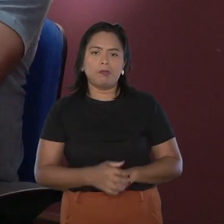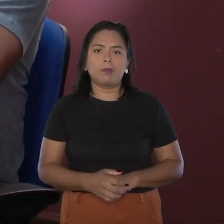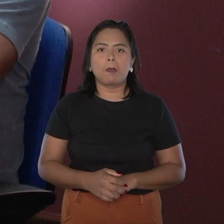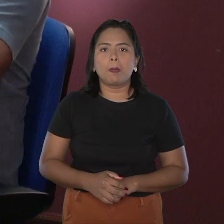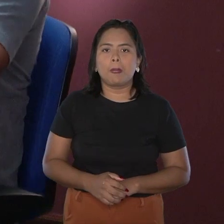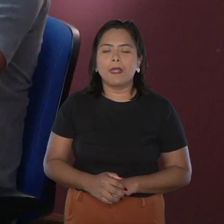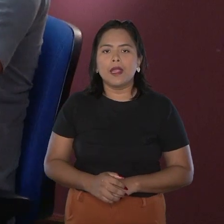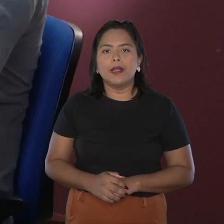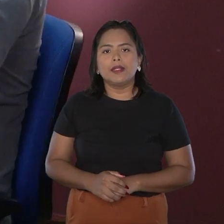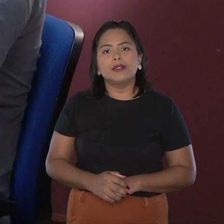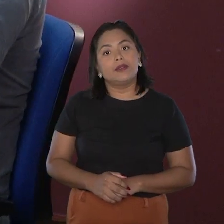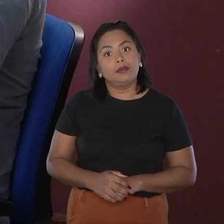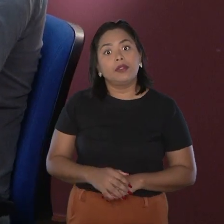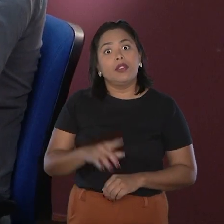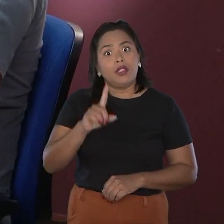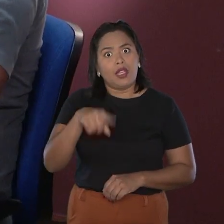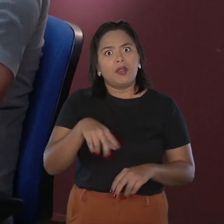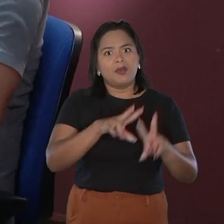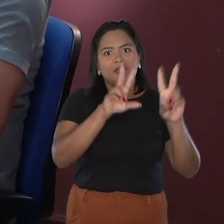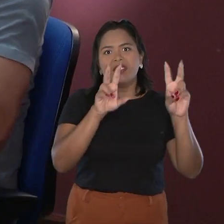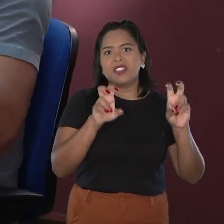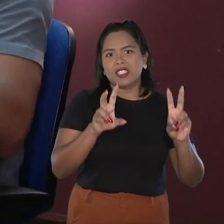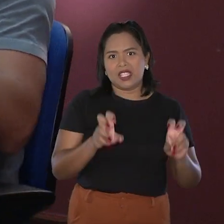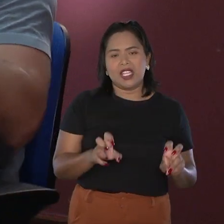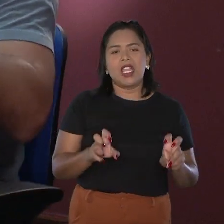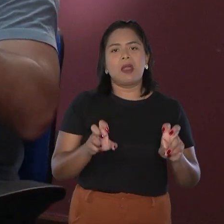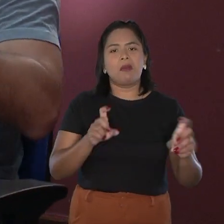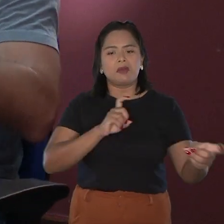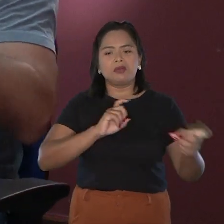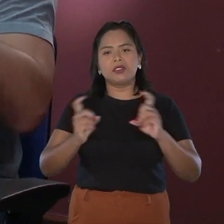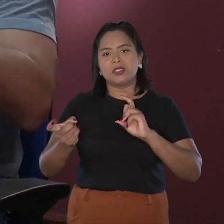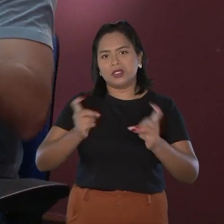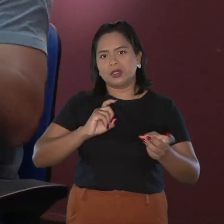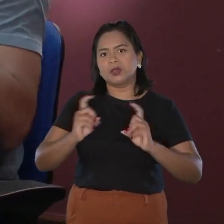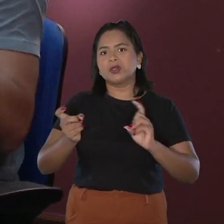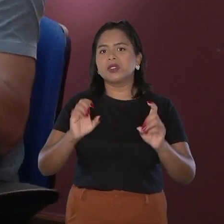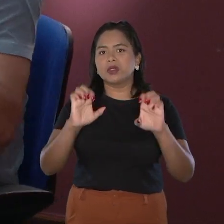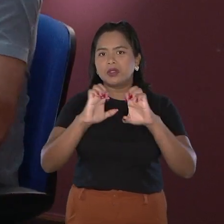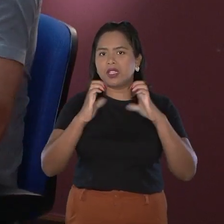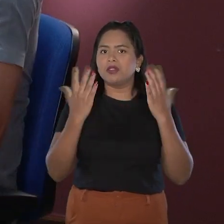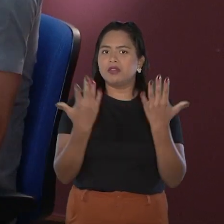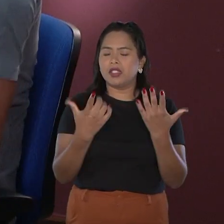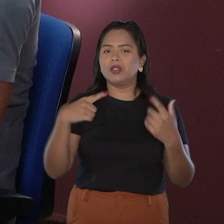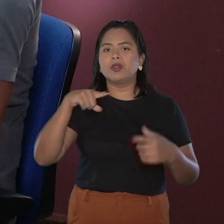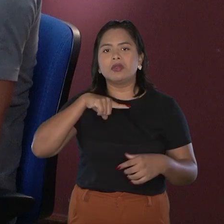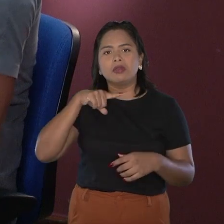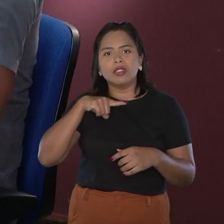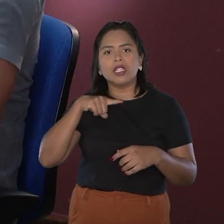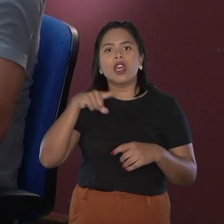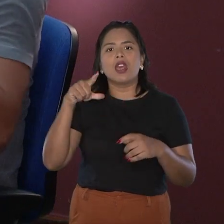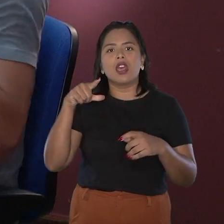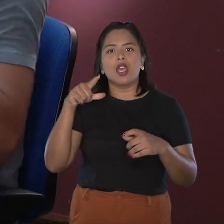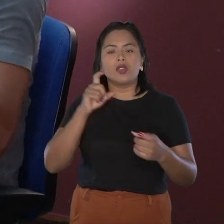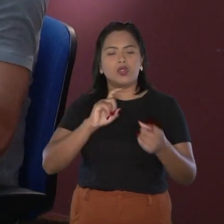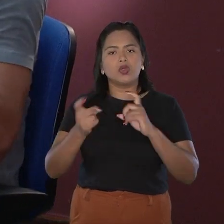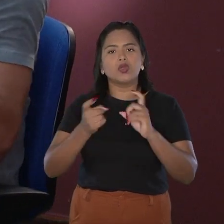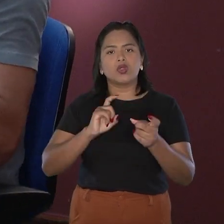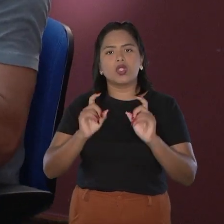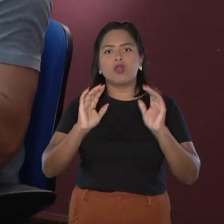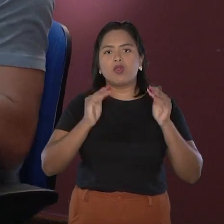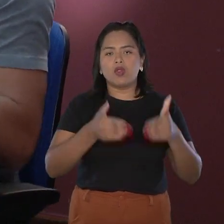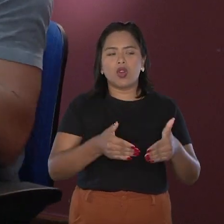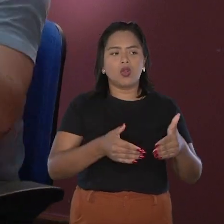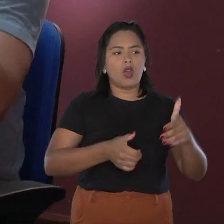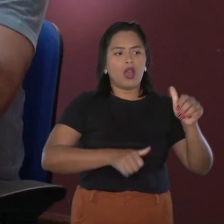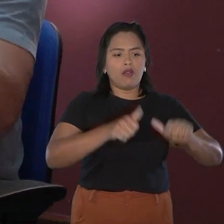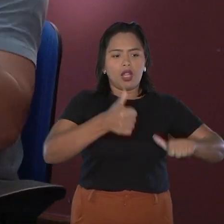esse é um tema das Mesas do evento gente isso é bem importante então terá uma mesa específica para avaliação diagnóstica e avaliação de desenvolvimento